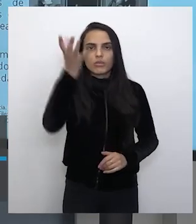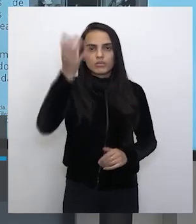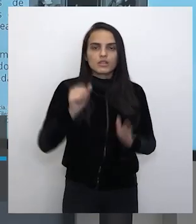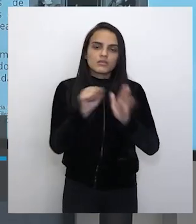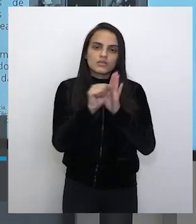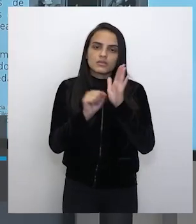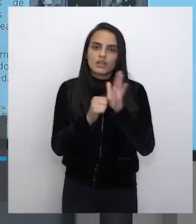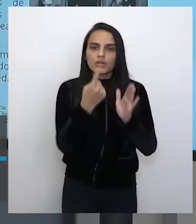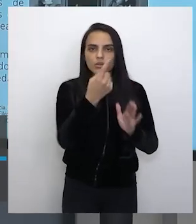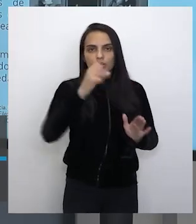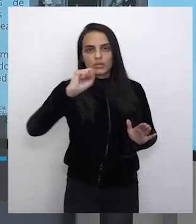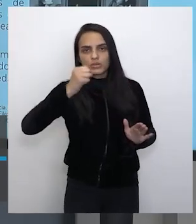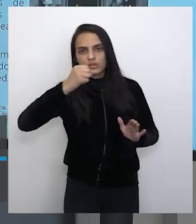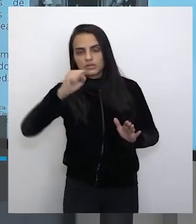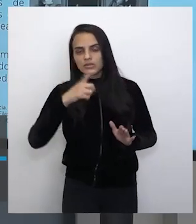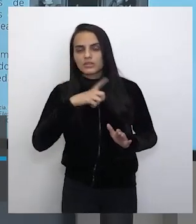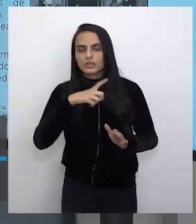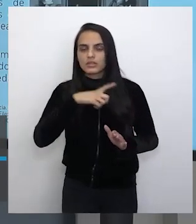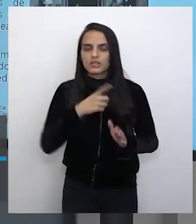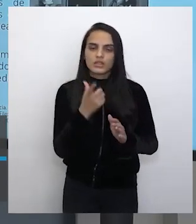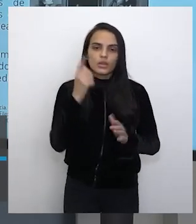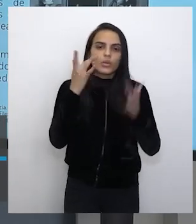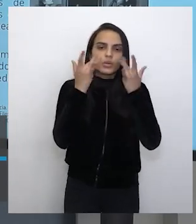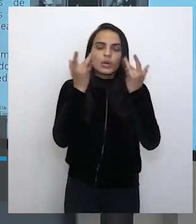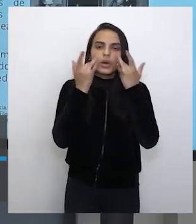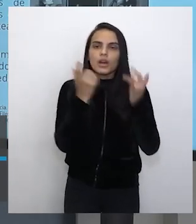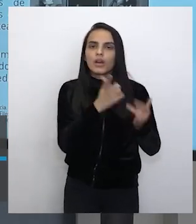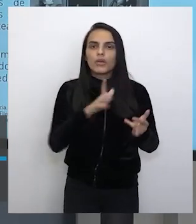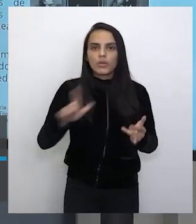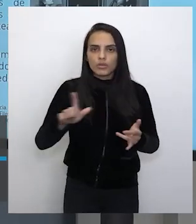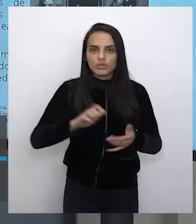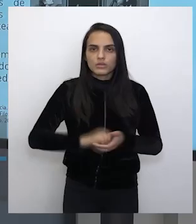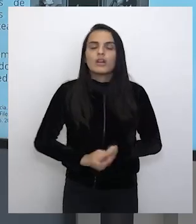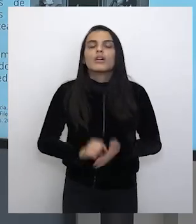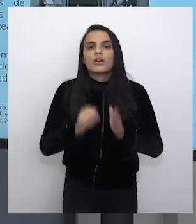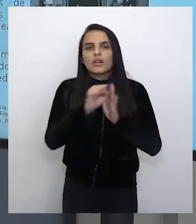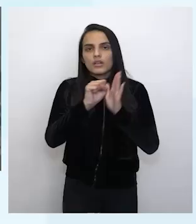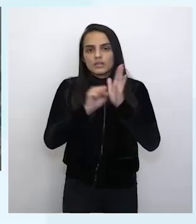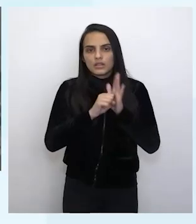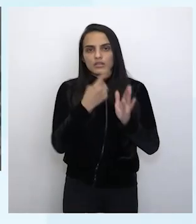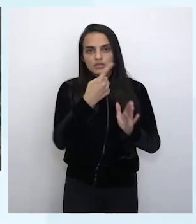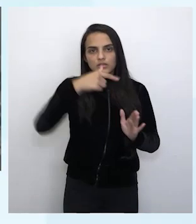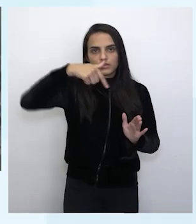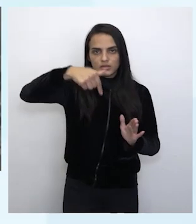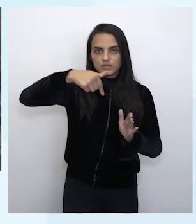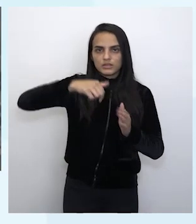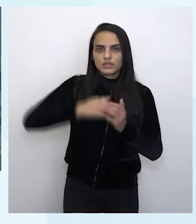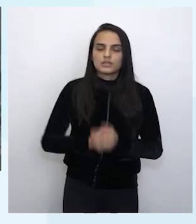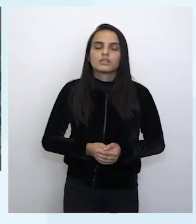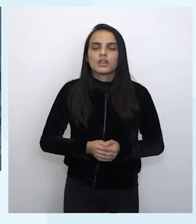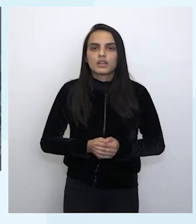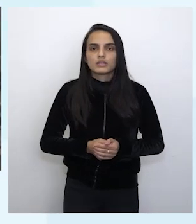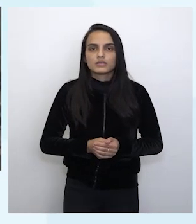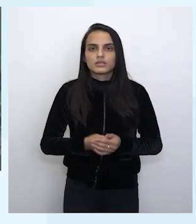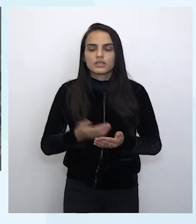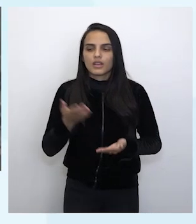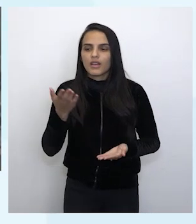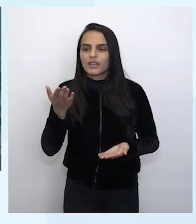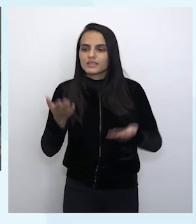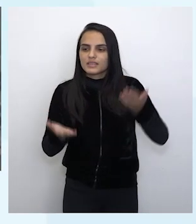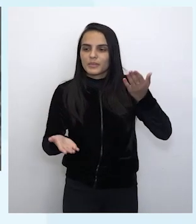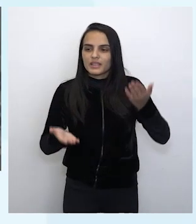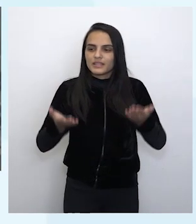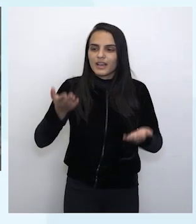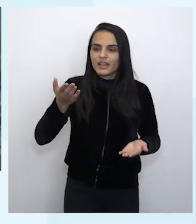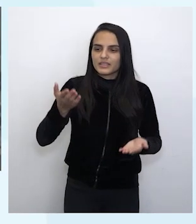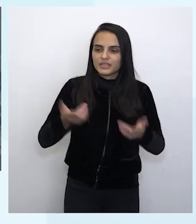né, nós temos aí um outro tipo de teatro, né? No século XVII, ainda justamente por essa questão dessa instabilidade política tão